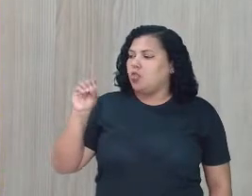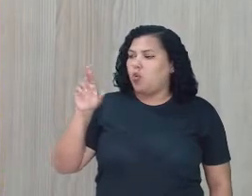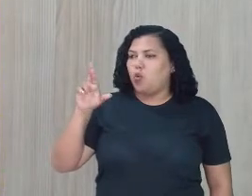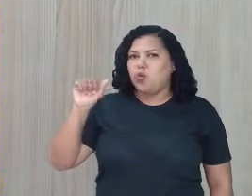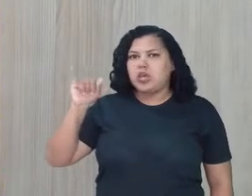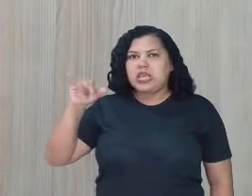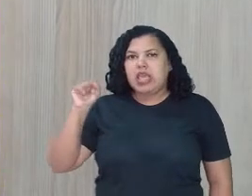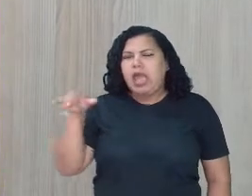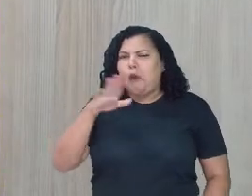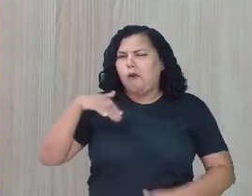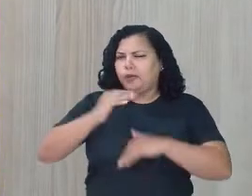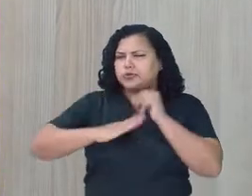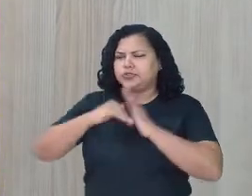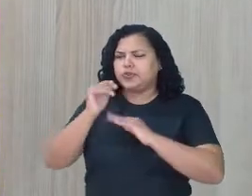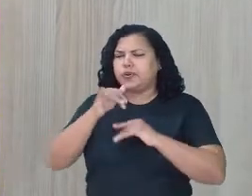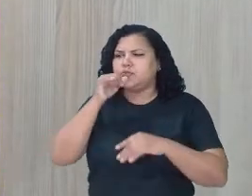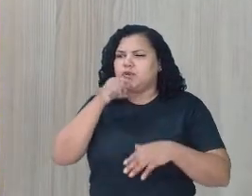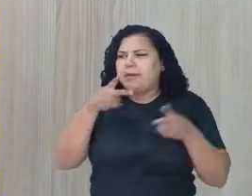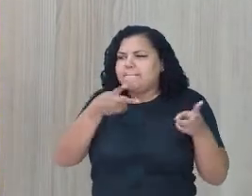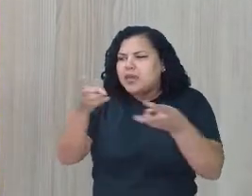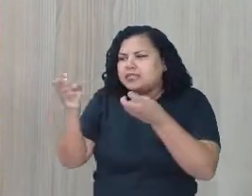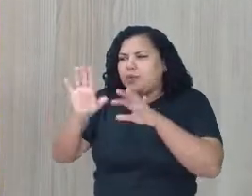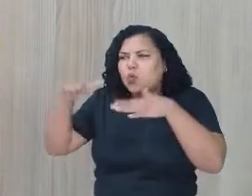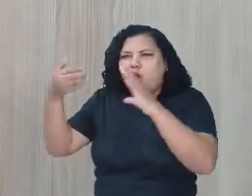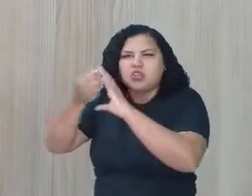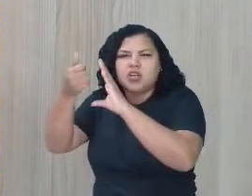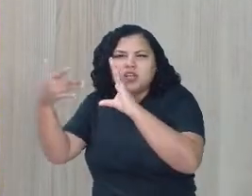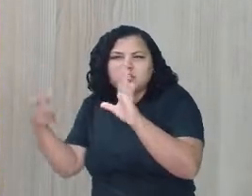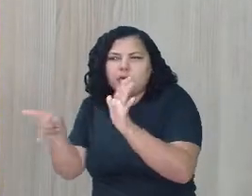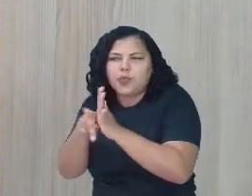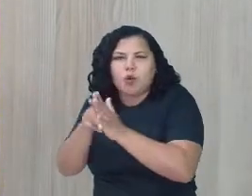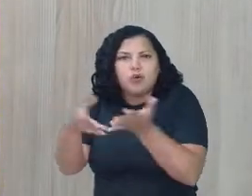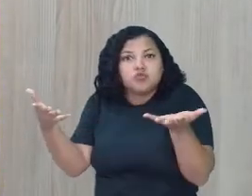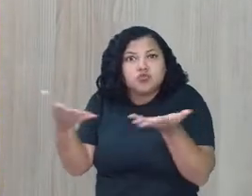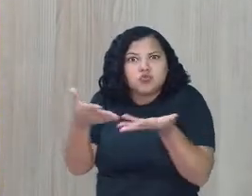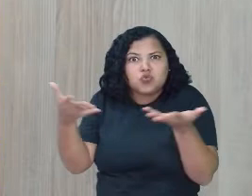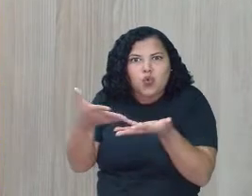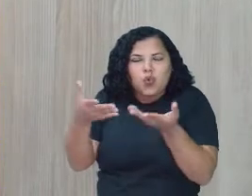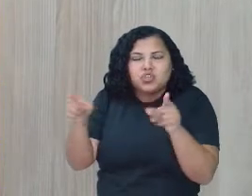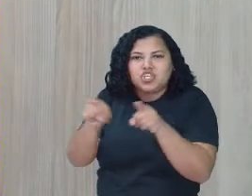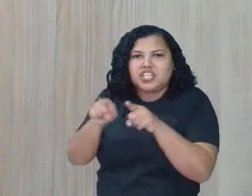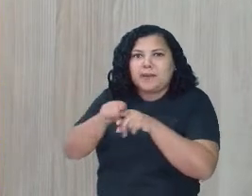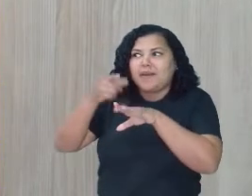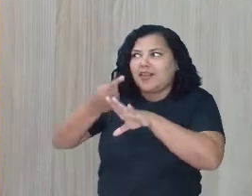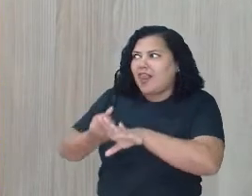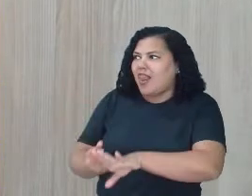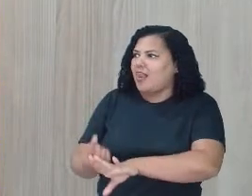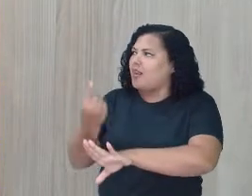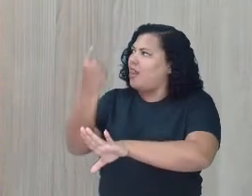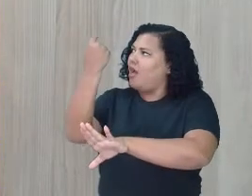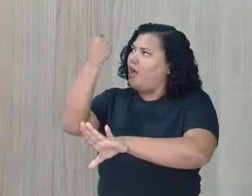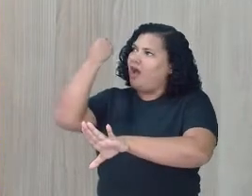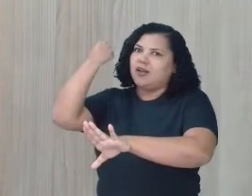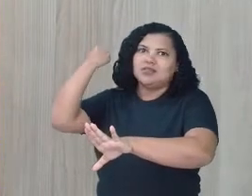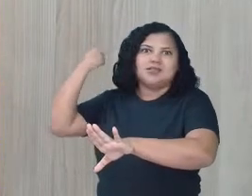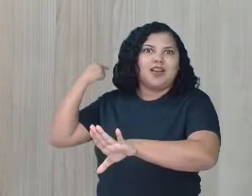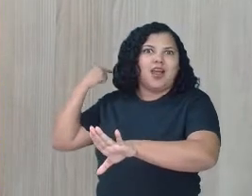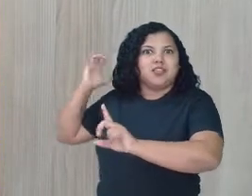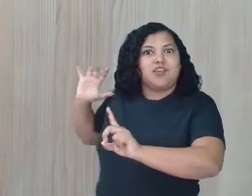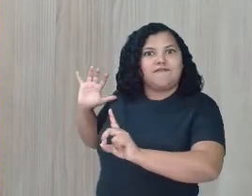mais as características de hoje, né, que hoje temos, e aquilo que